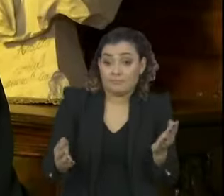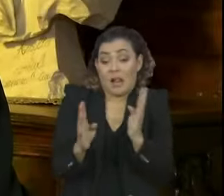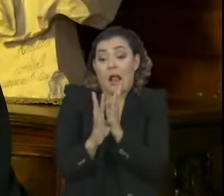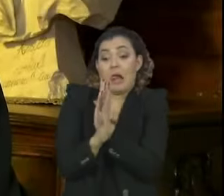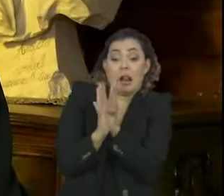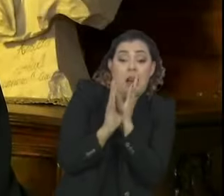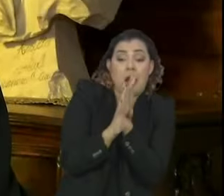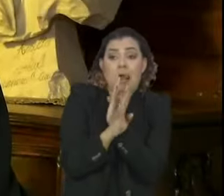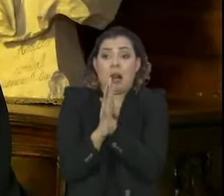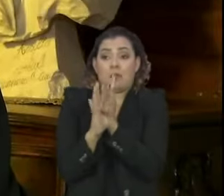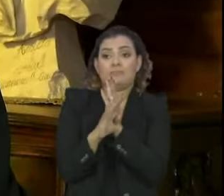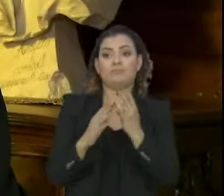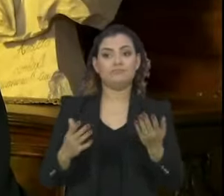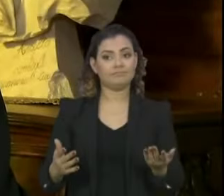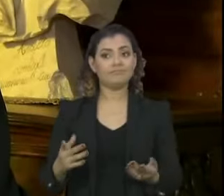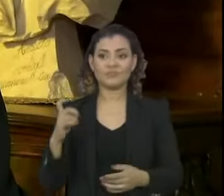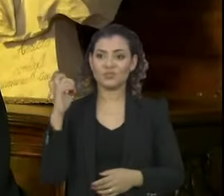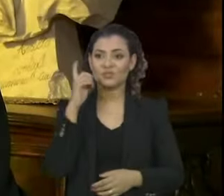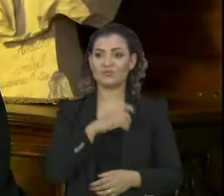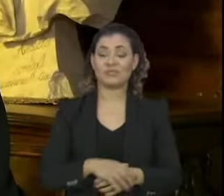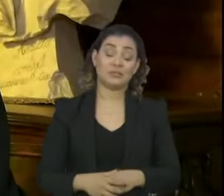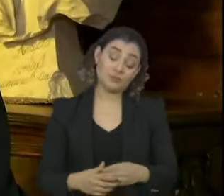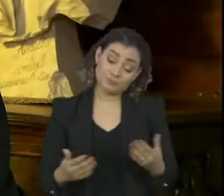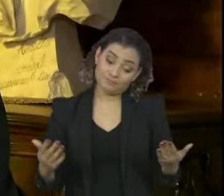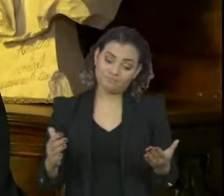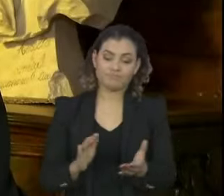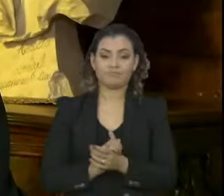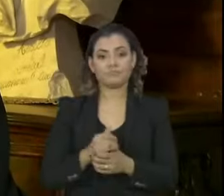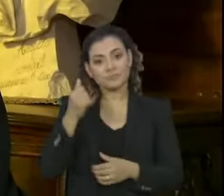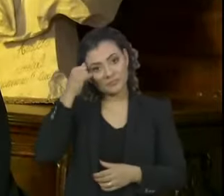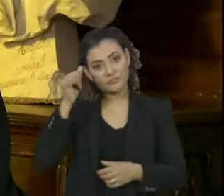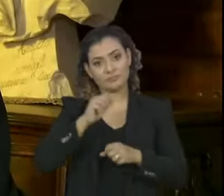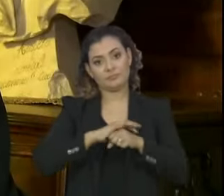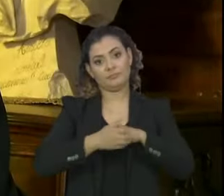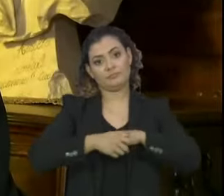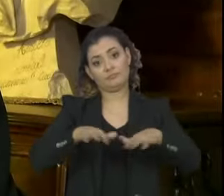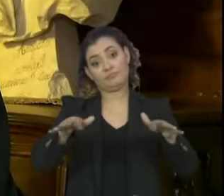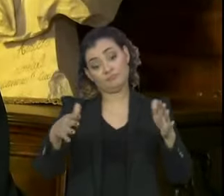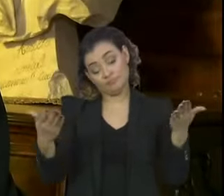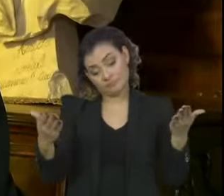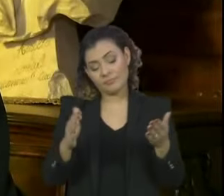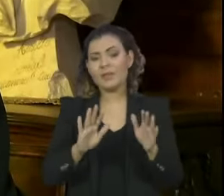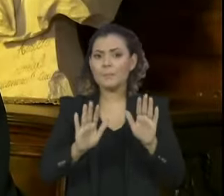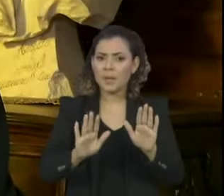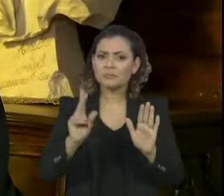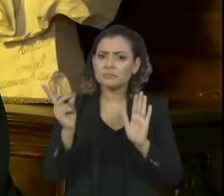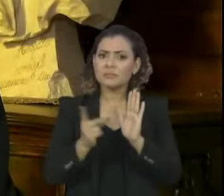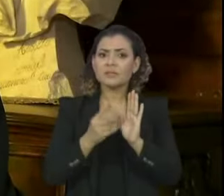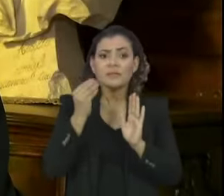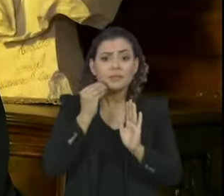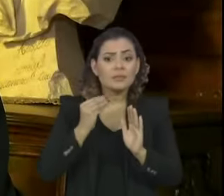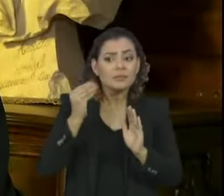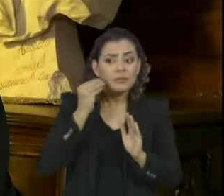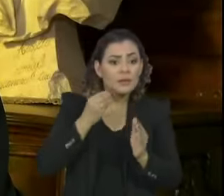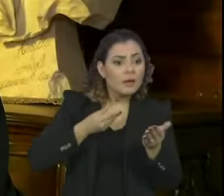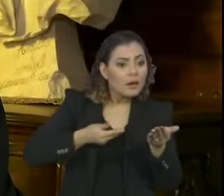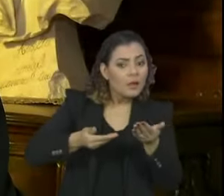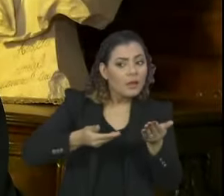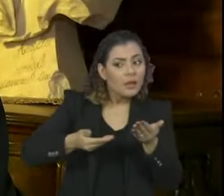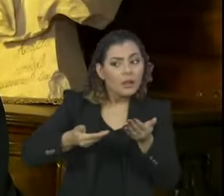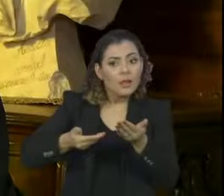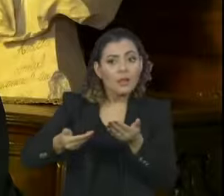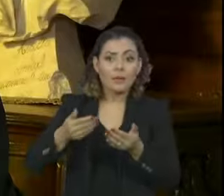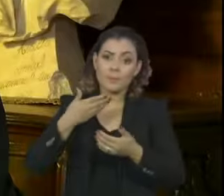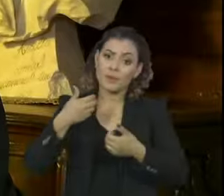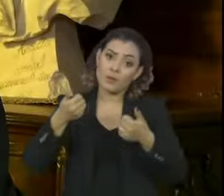é difícil realmente evitar inteiramente o contágio Mas vamos tentando fazer o melhor